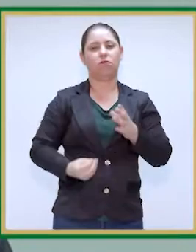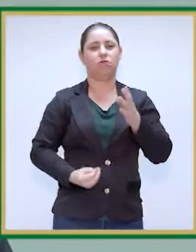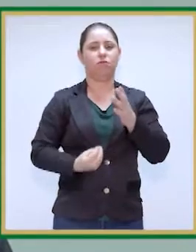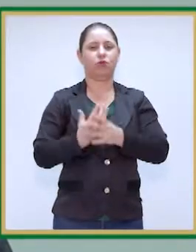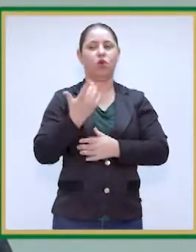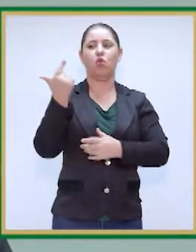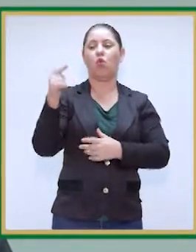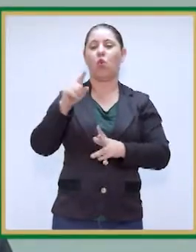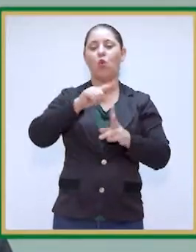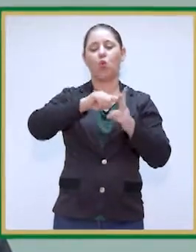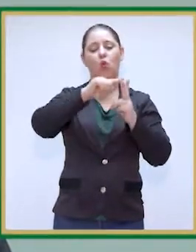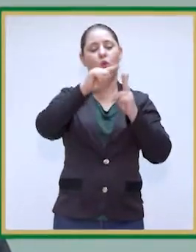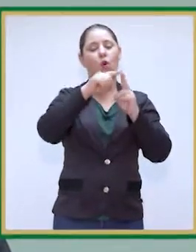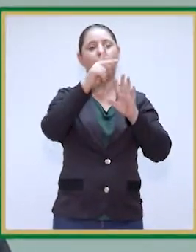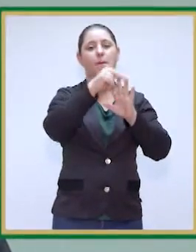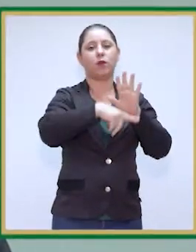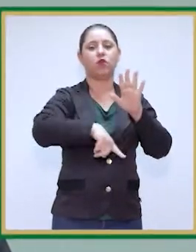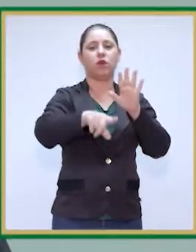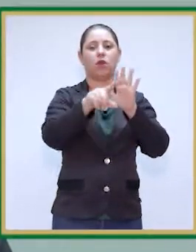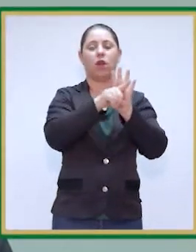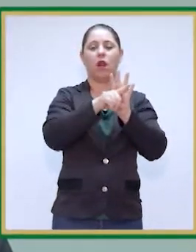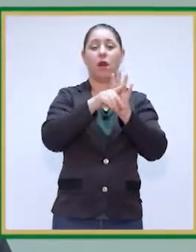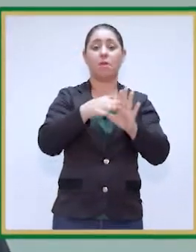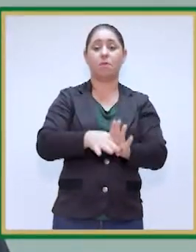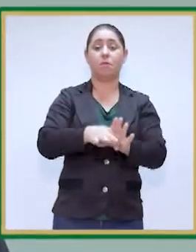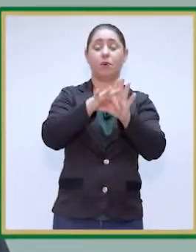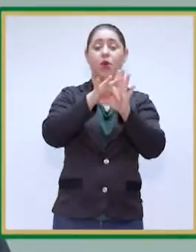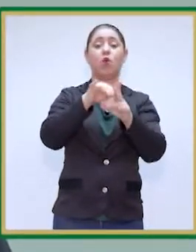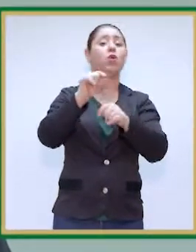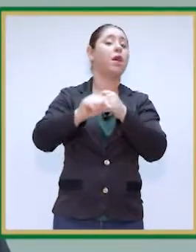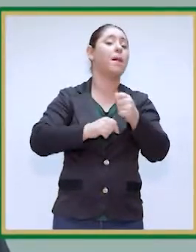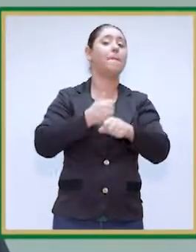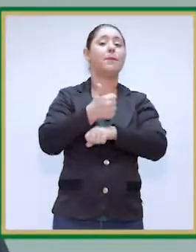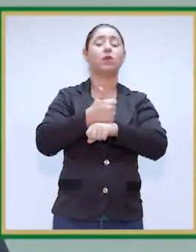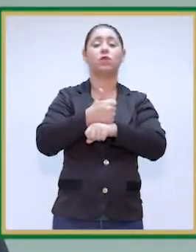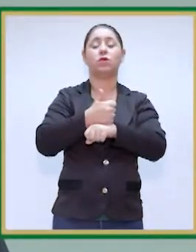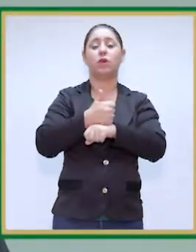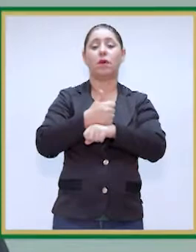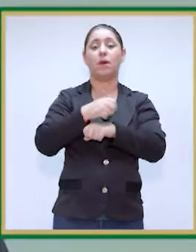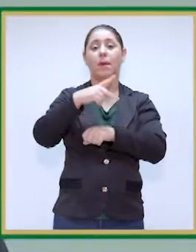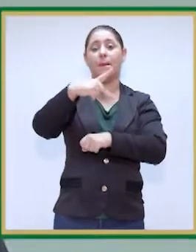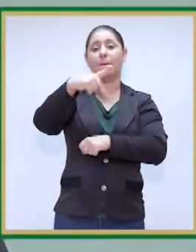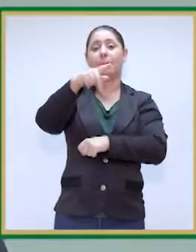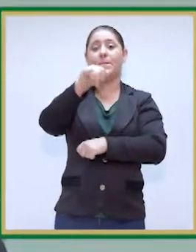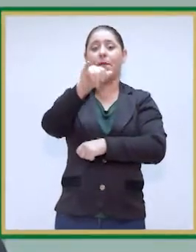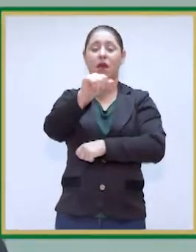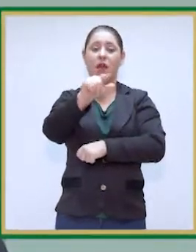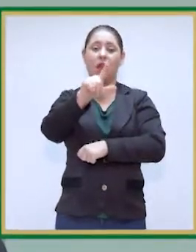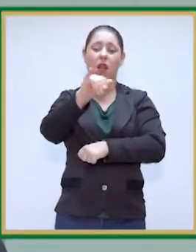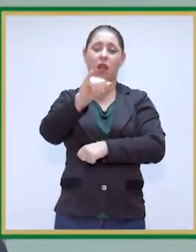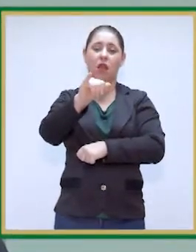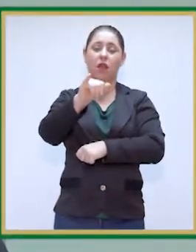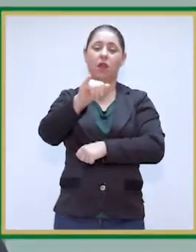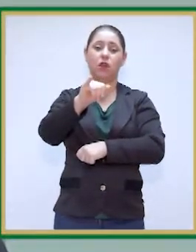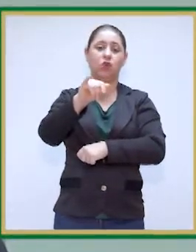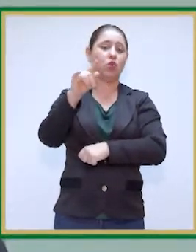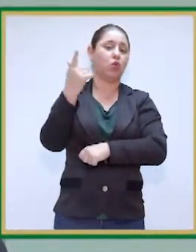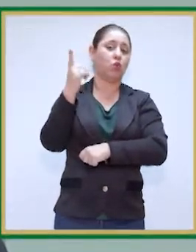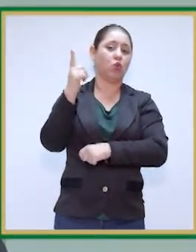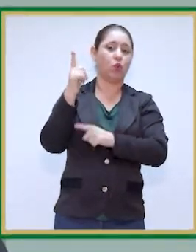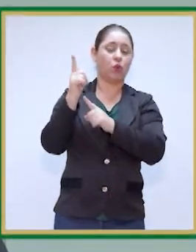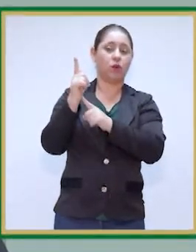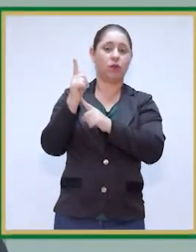é inspirado em dois outros projetos pioneiros no Brasil, que é o projeto PAILI, que é do estado